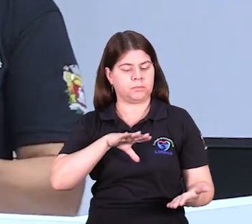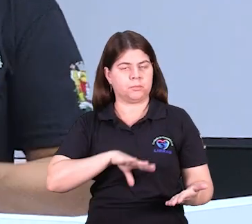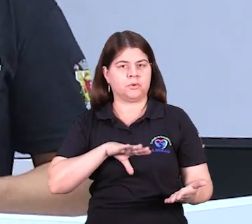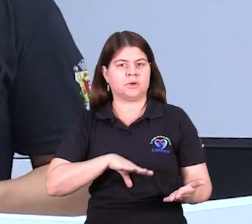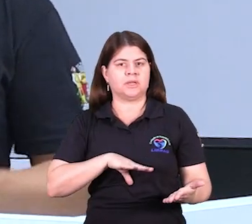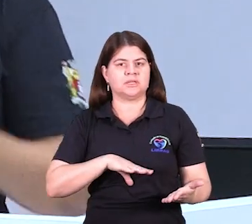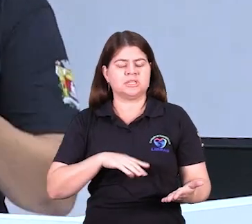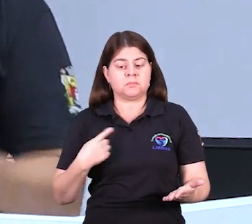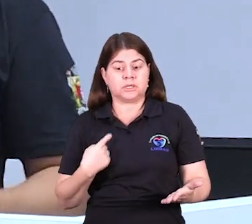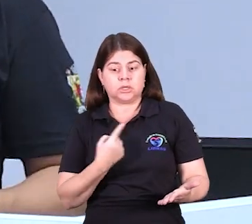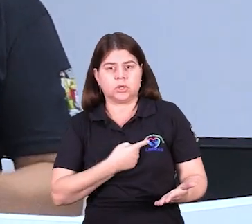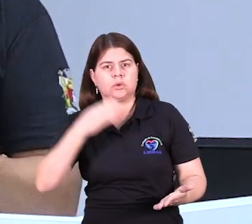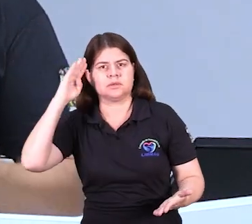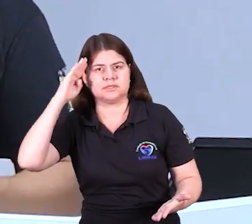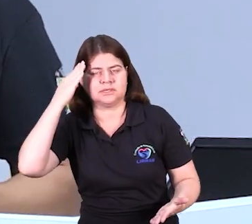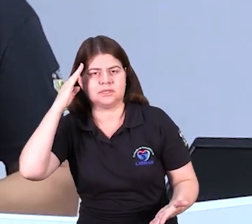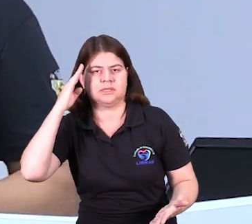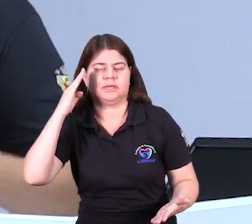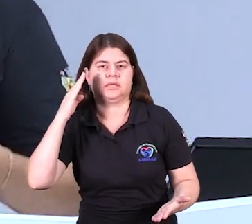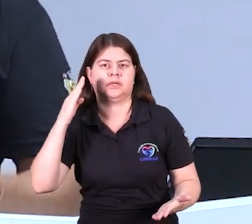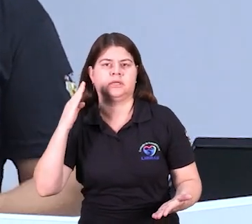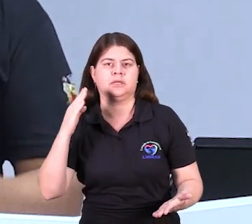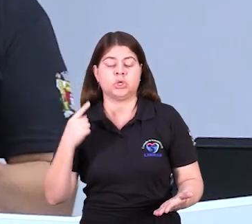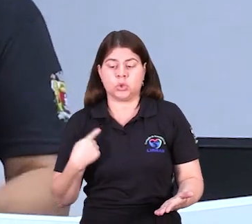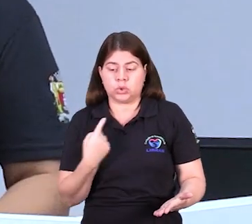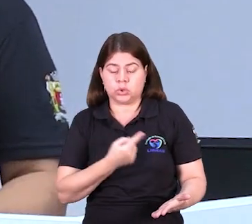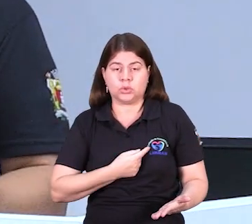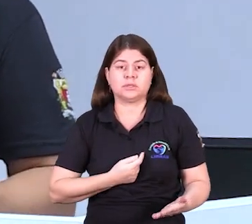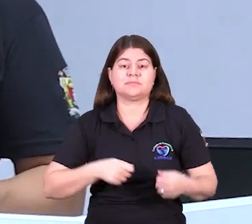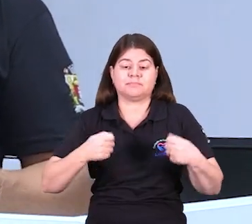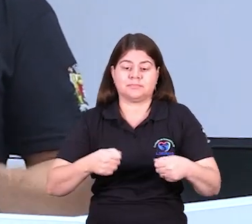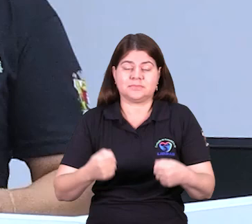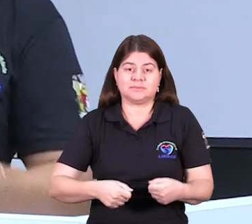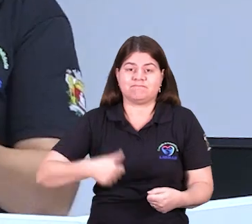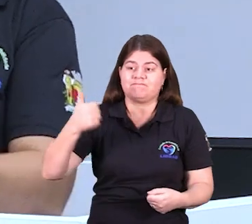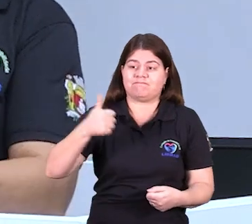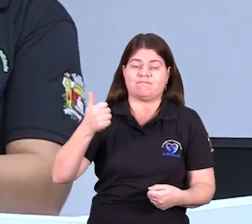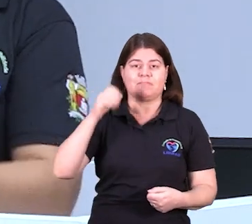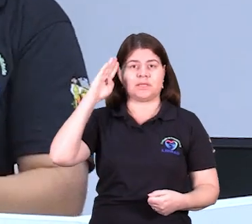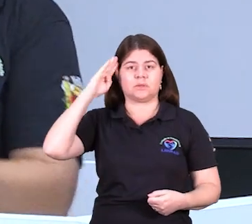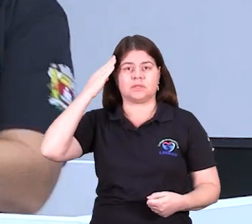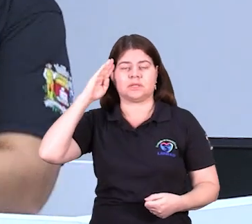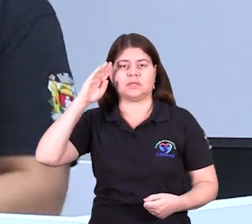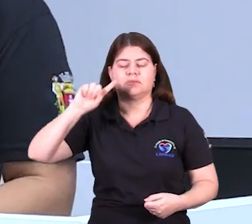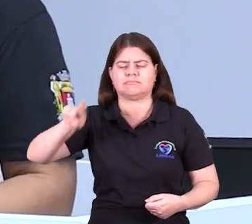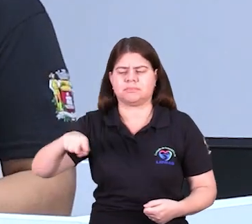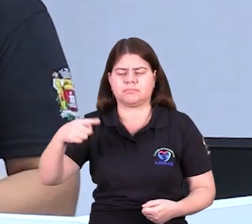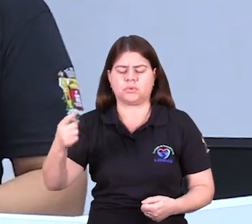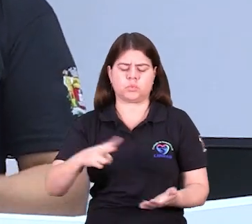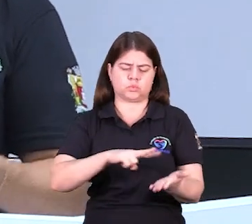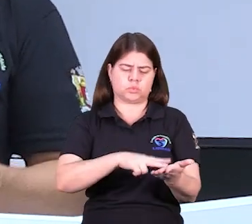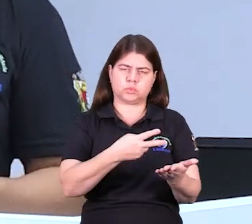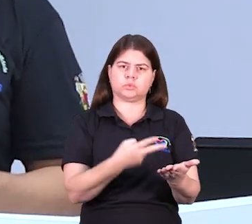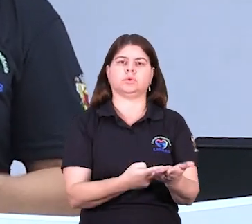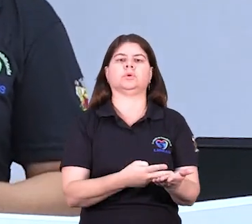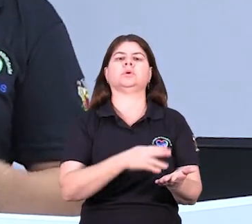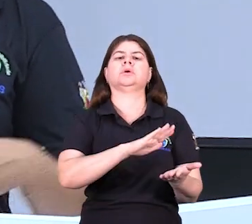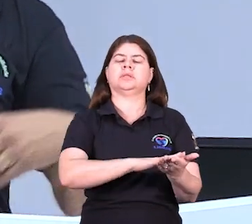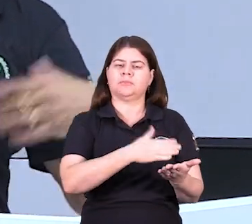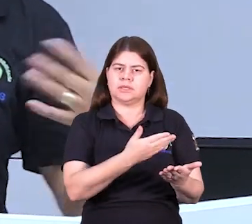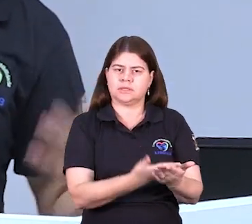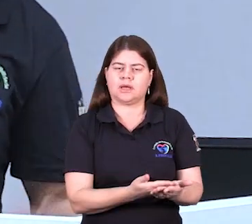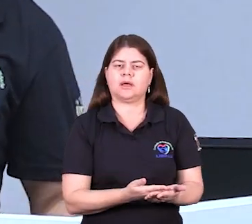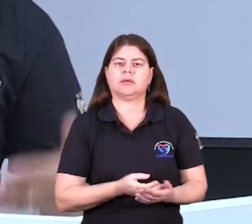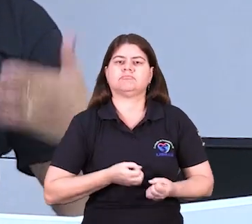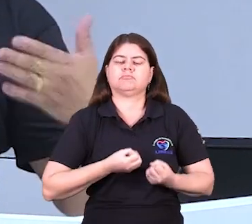gente entender, porque para a gente fazer a interpretação, a gente precisa entender aquilo que a gente precisa passar para o surdo. Então, o que aconteceu? A